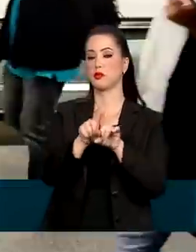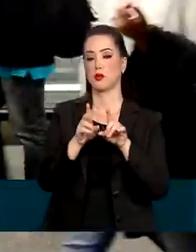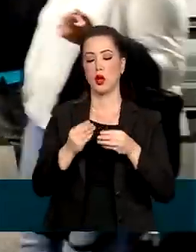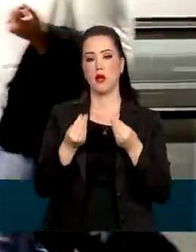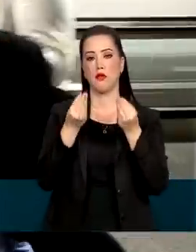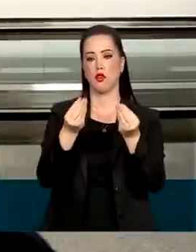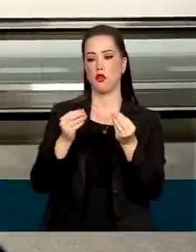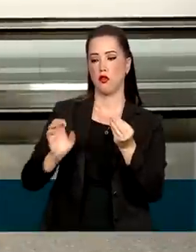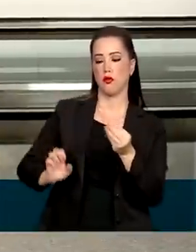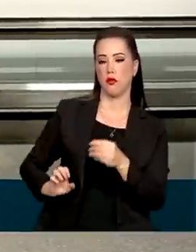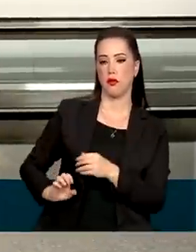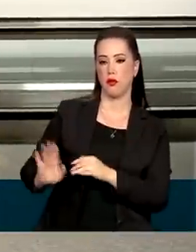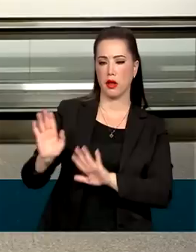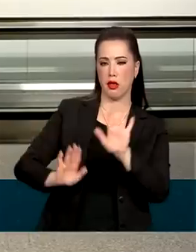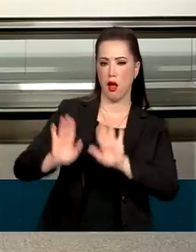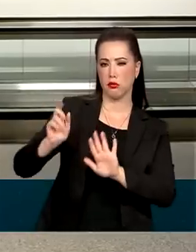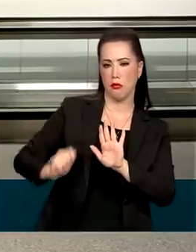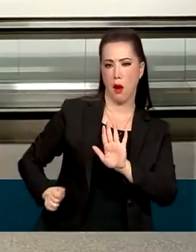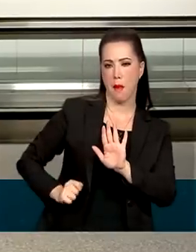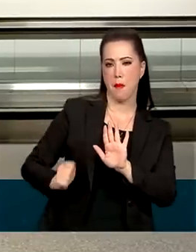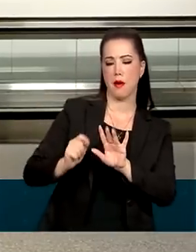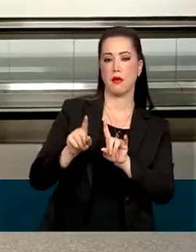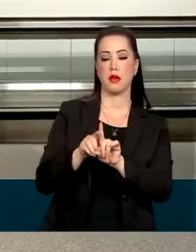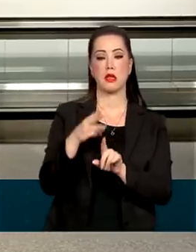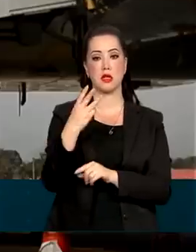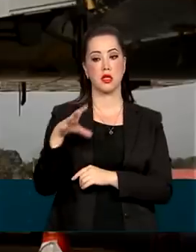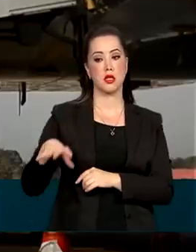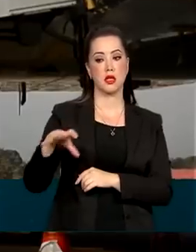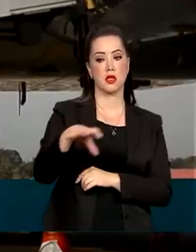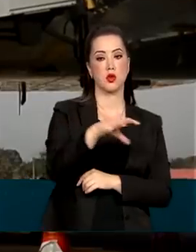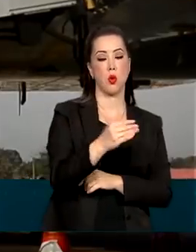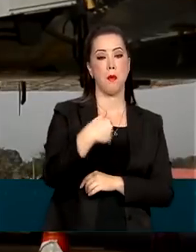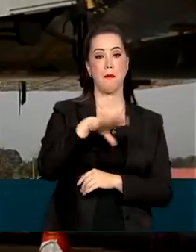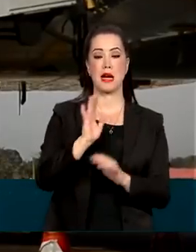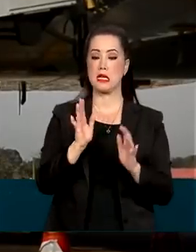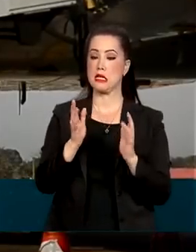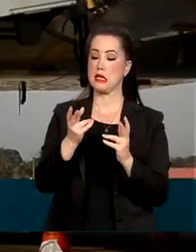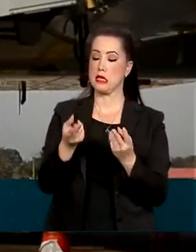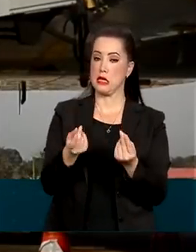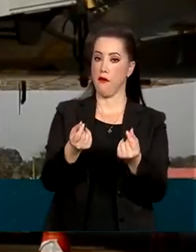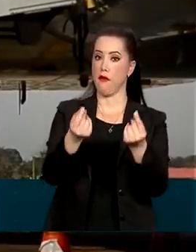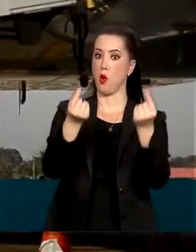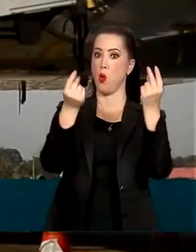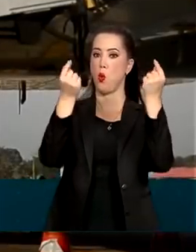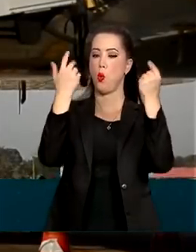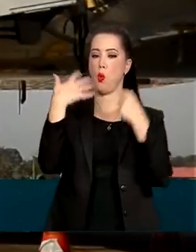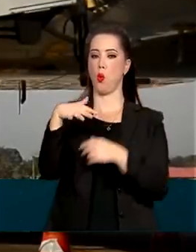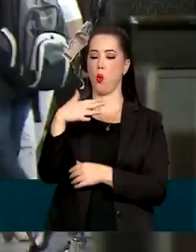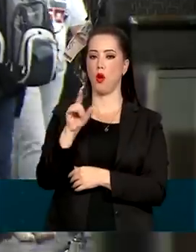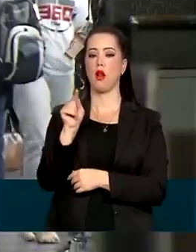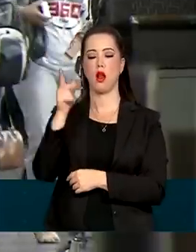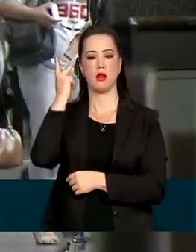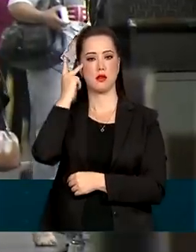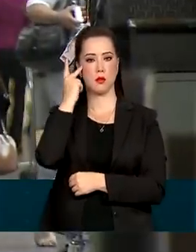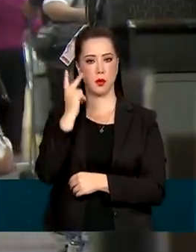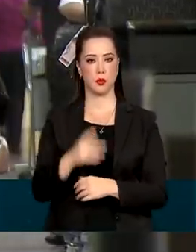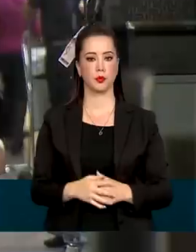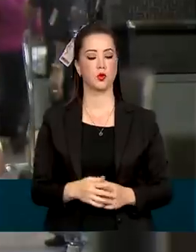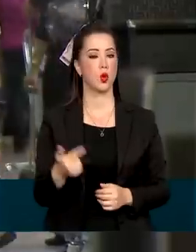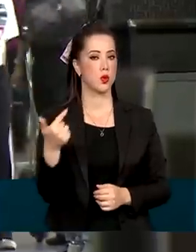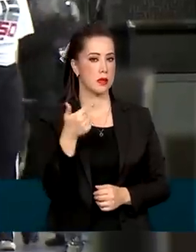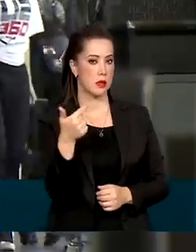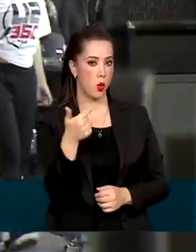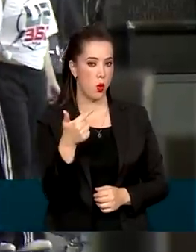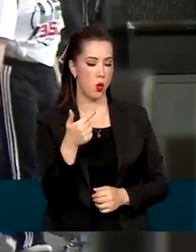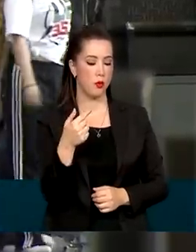que foram leiloados em Três blocos o mais valioso deles o que administra o aeroporto de Congonhas em São Paulo segundo maior do